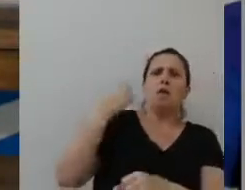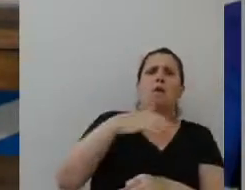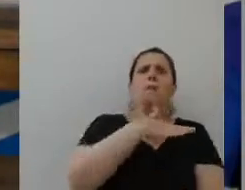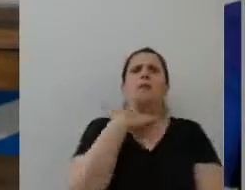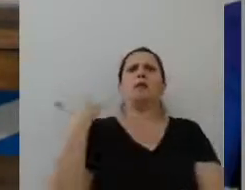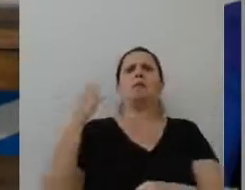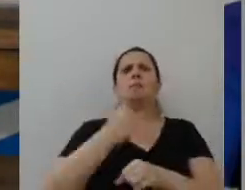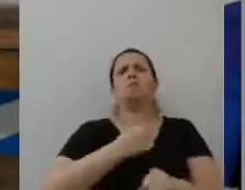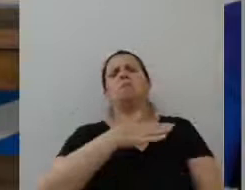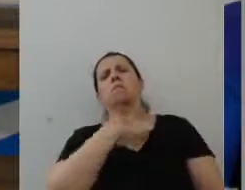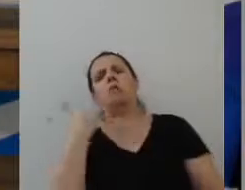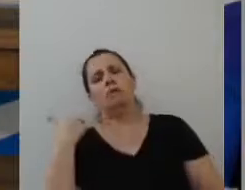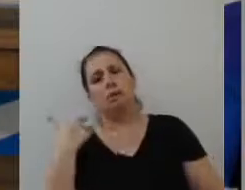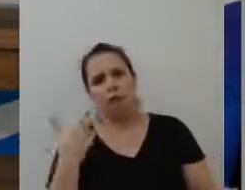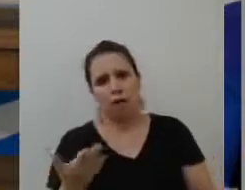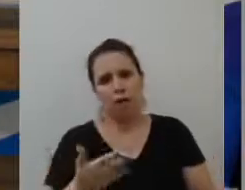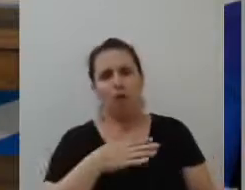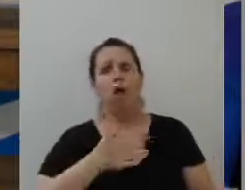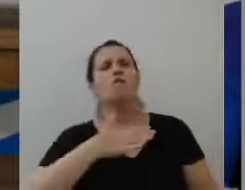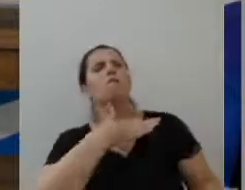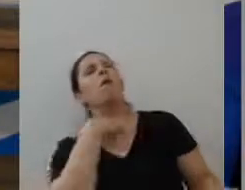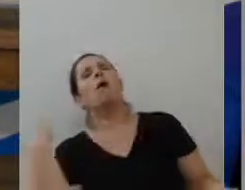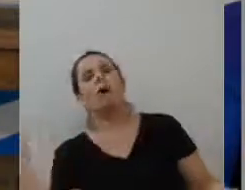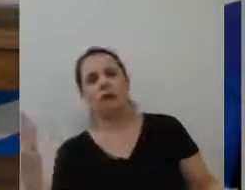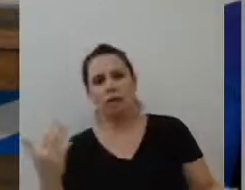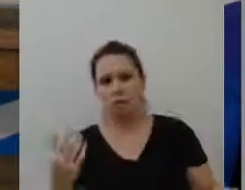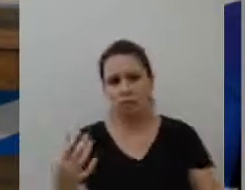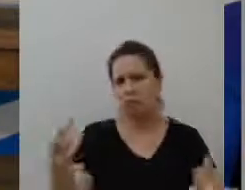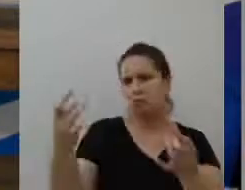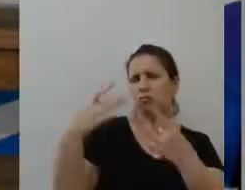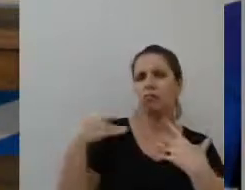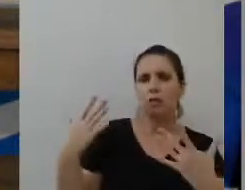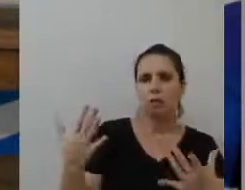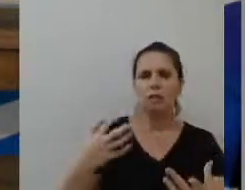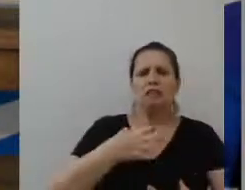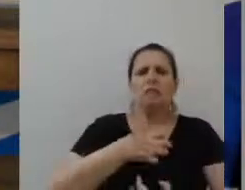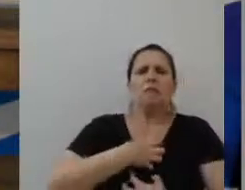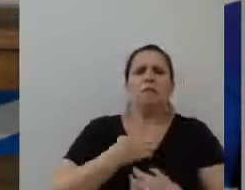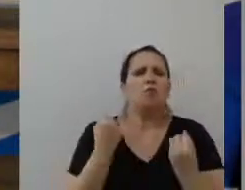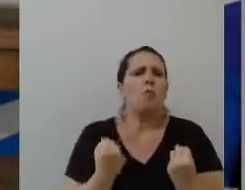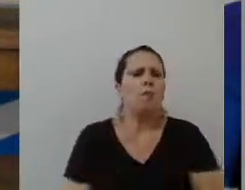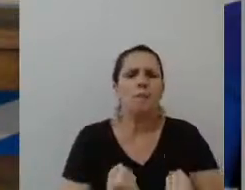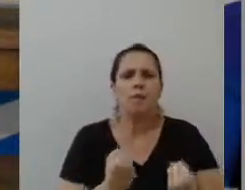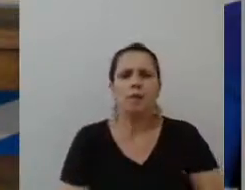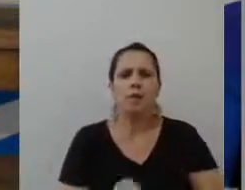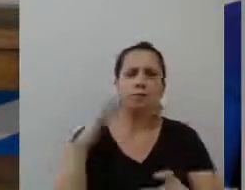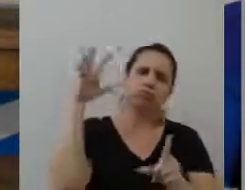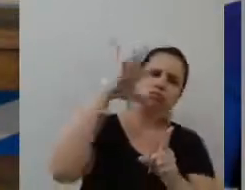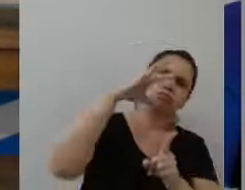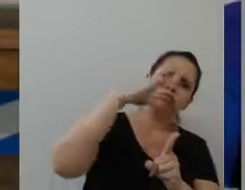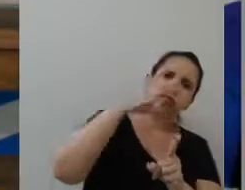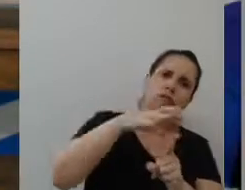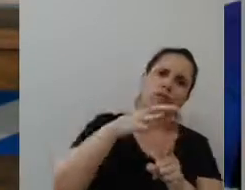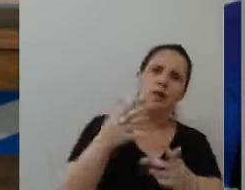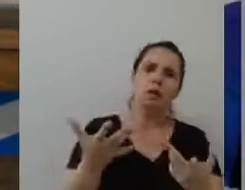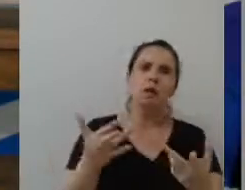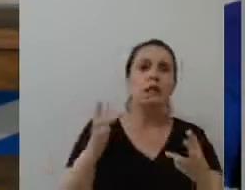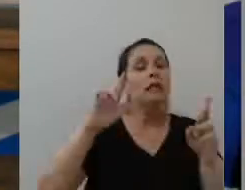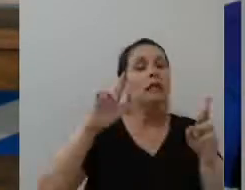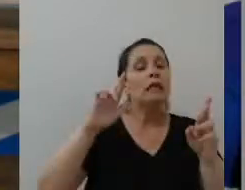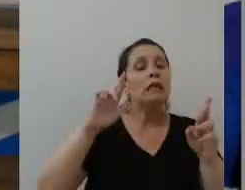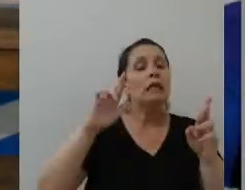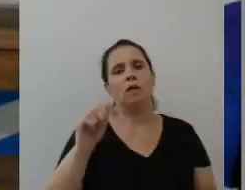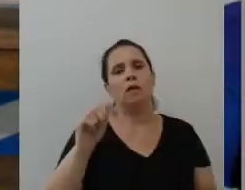morrer. Né? Então a gente vai ver isso nas próximas aulas. Essa questão do sentimento aí bem pesado, tá? Influencia diretamente no cenário. Diferente do